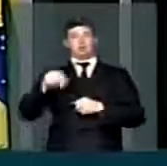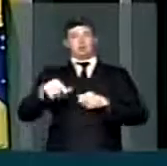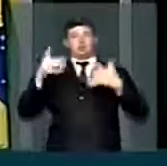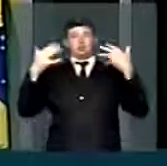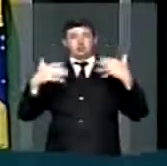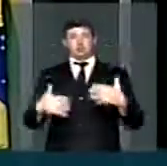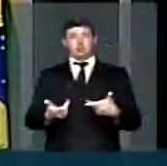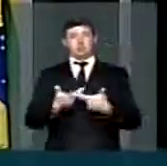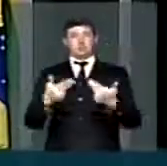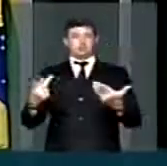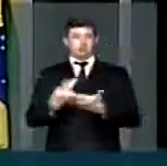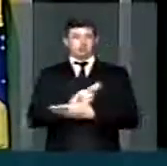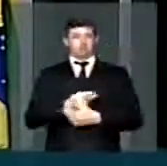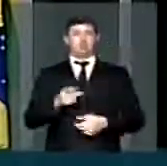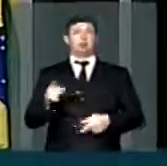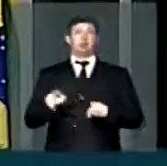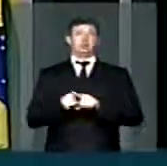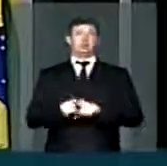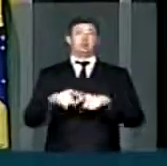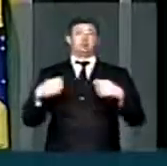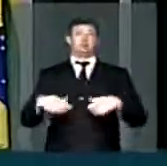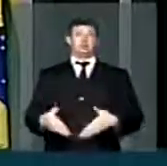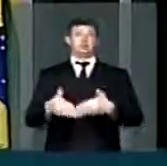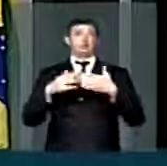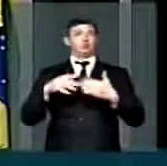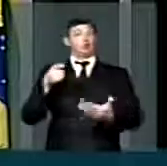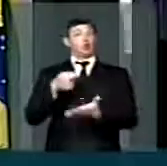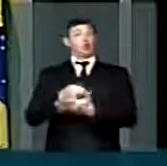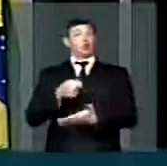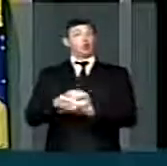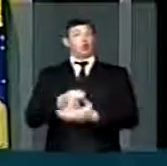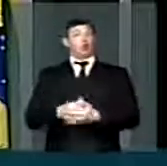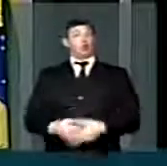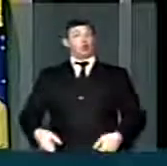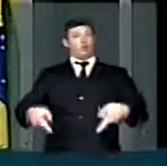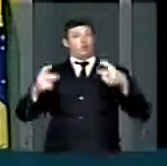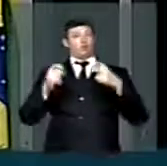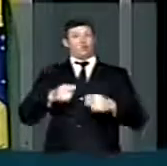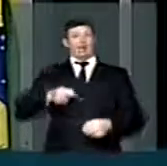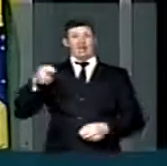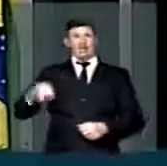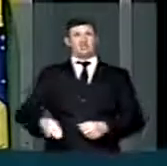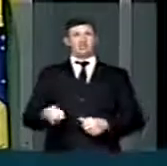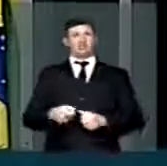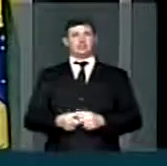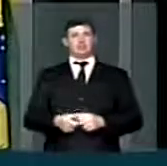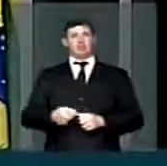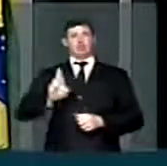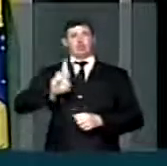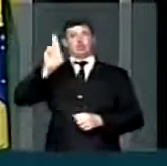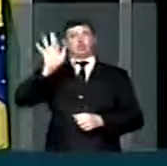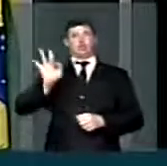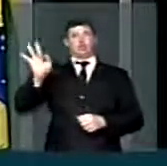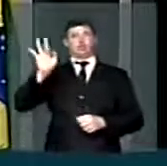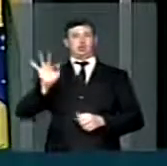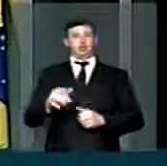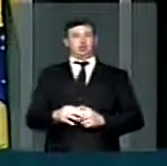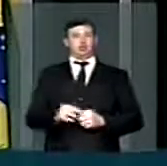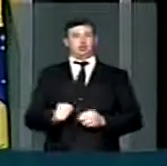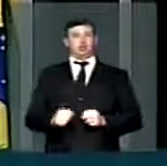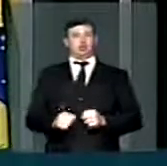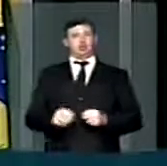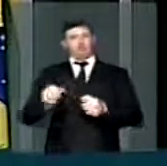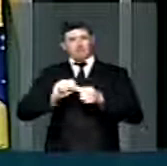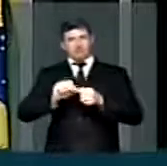fatos, é de pedir, de cobrar, de exigir das autoridades federais que façam, que